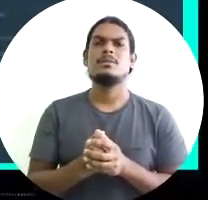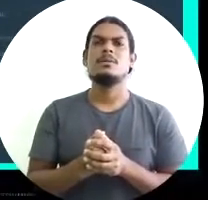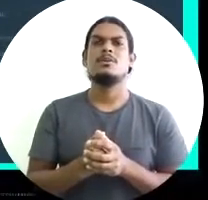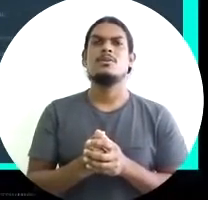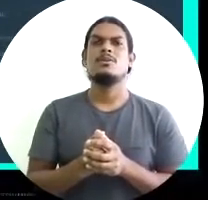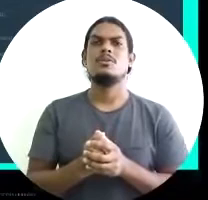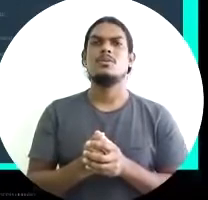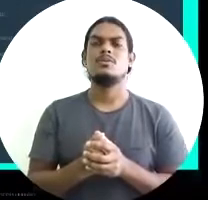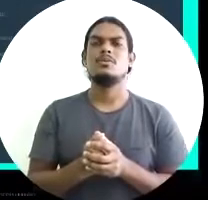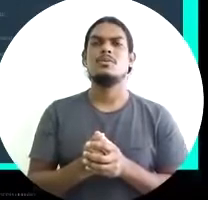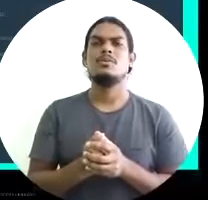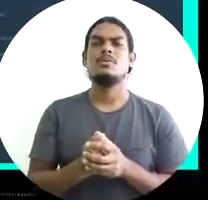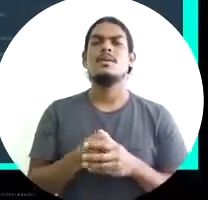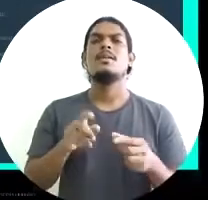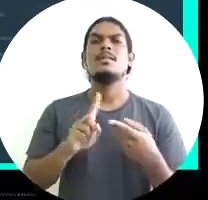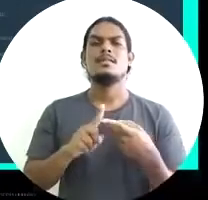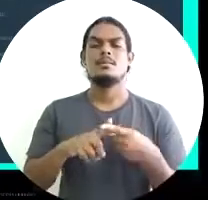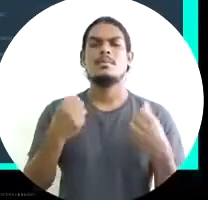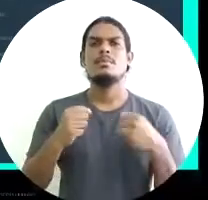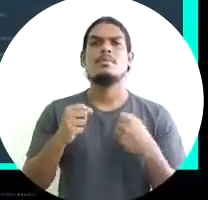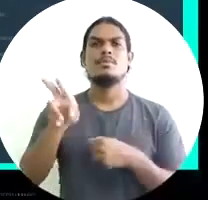pode colocar